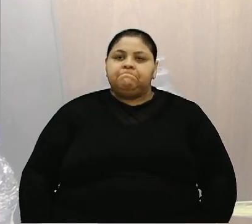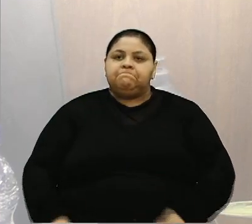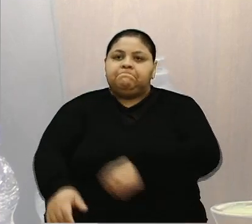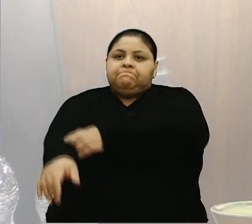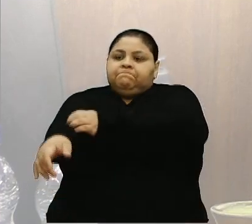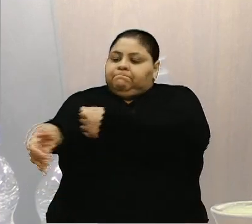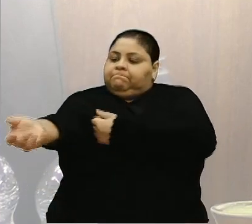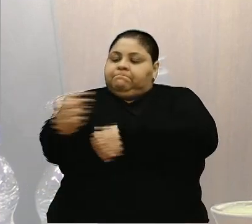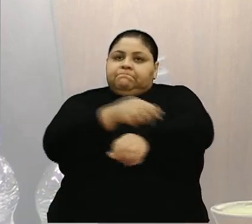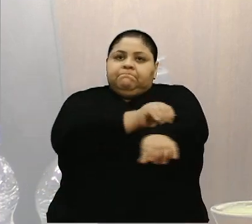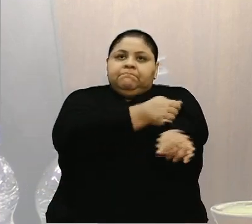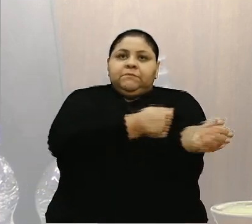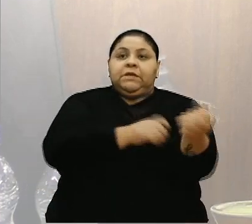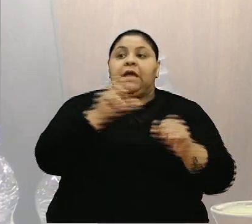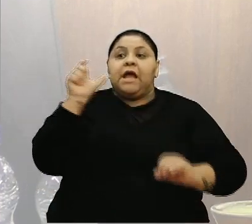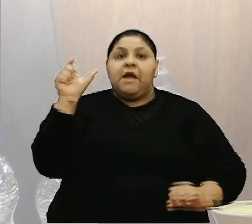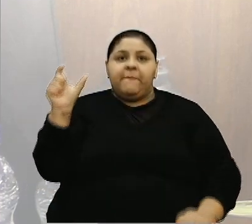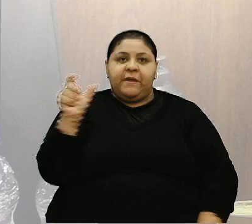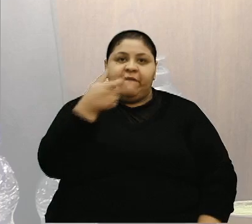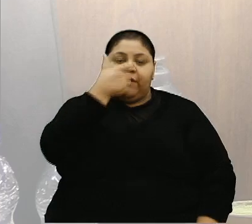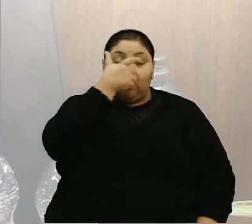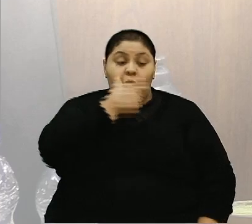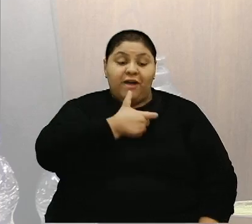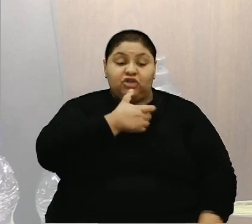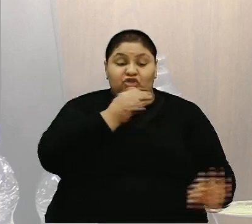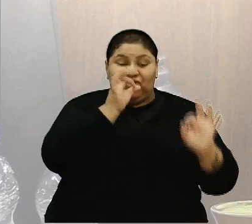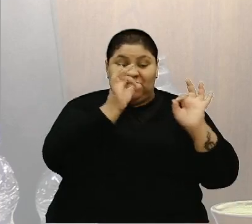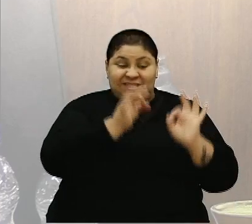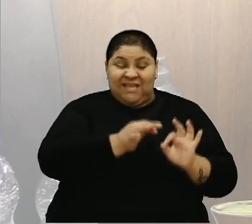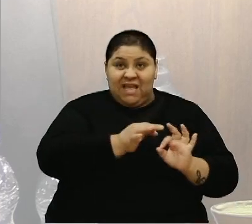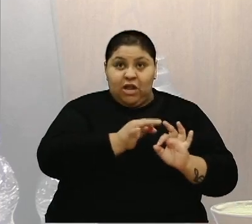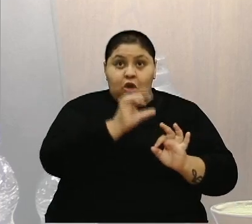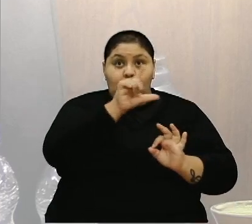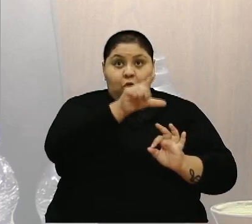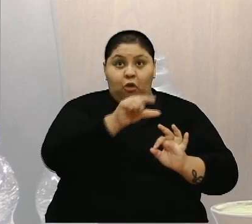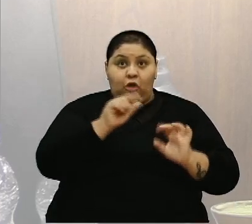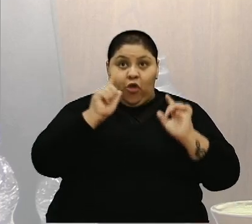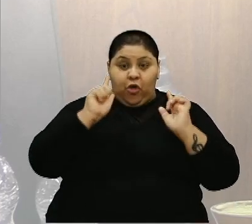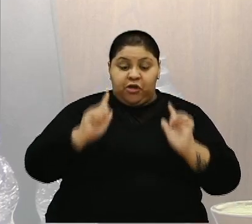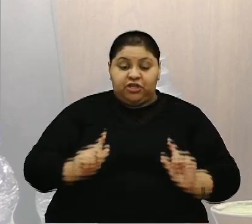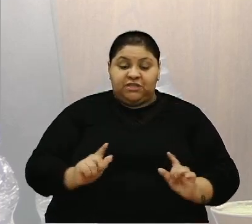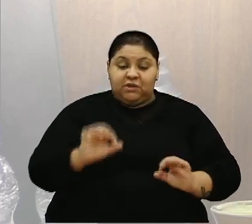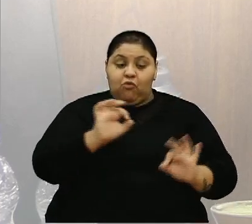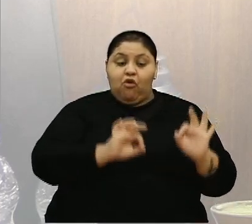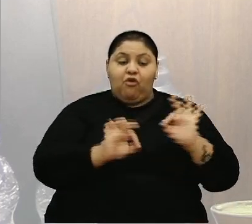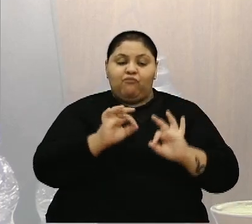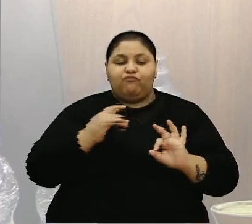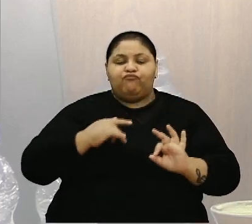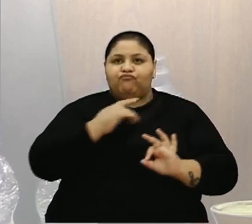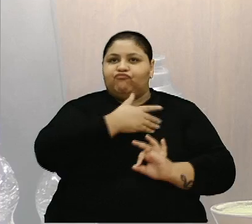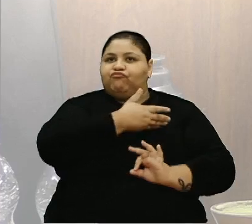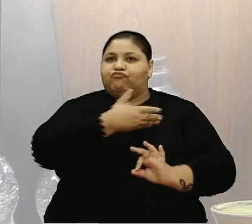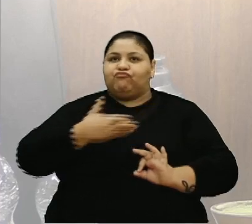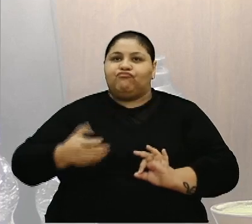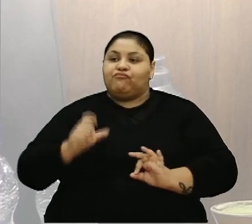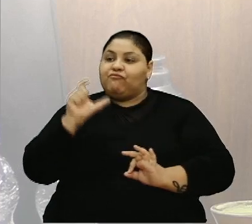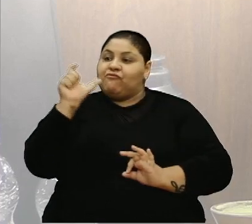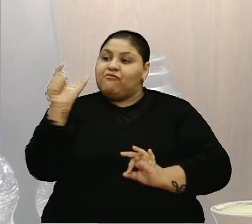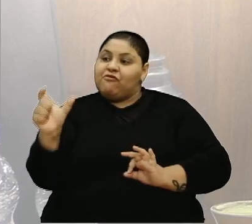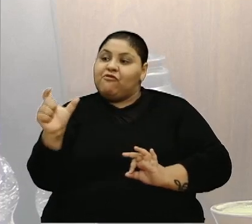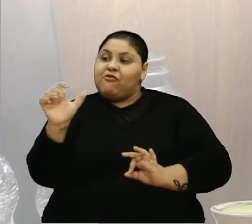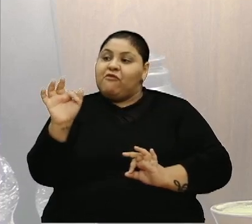E a palavra que eu encontro para definir a gestão da saúde pública em Caxias é